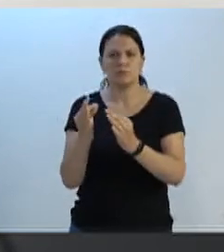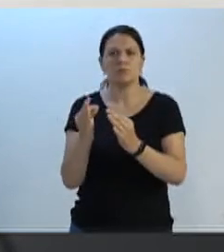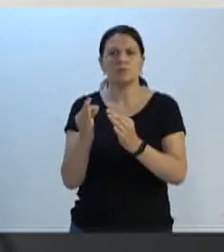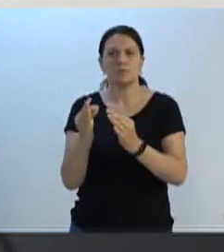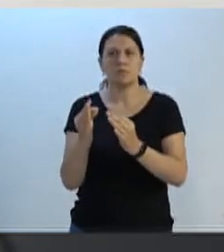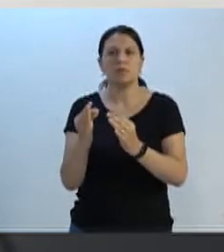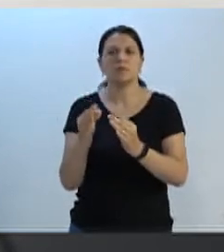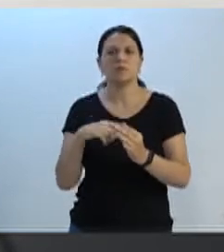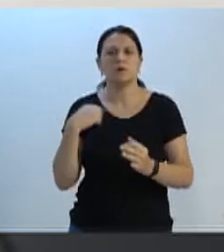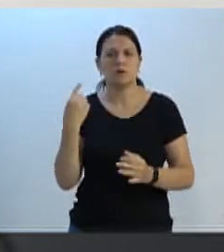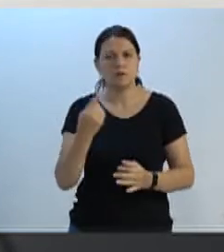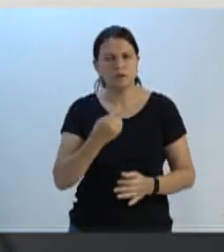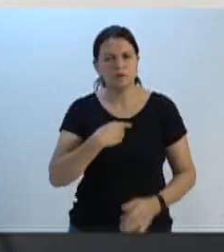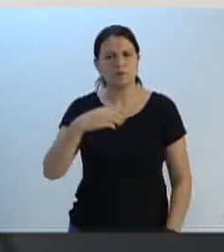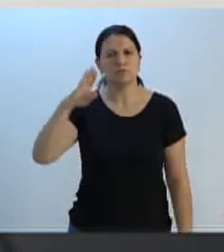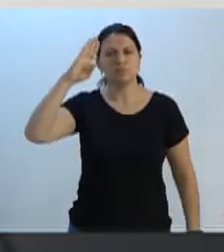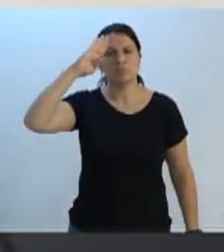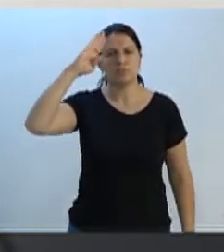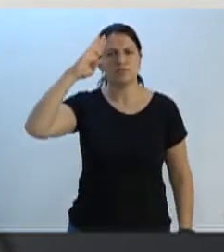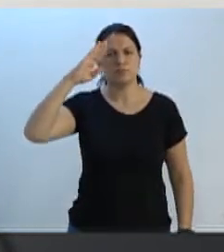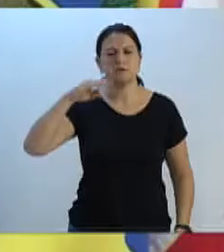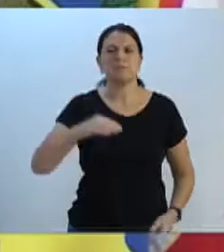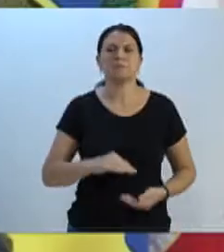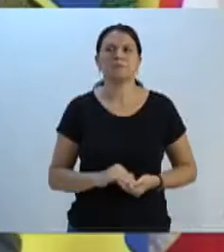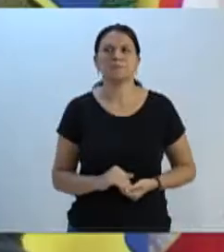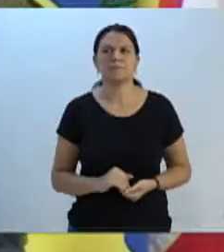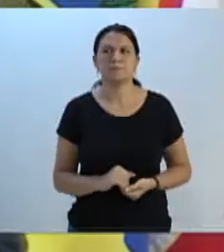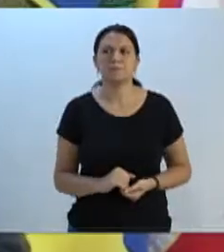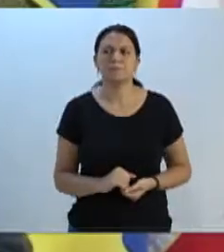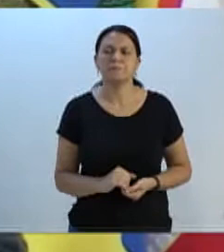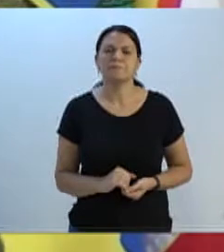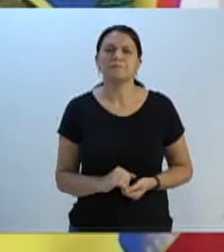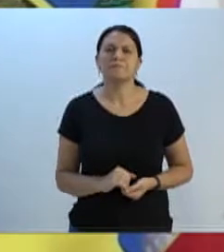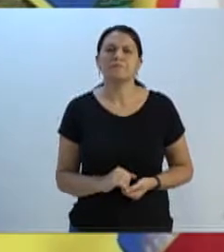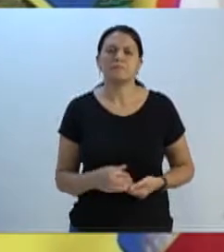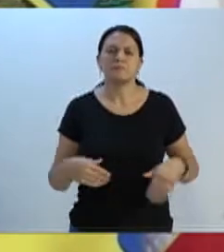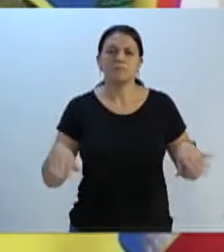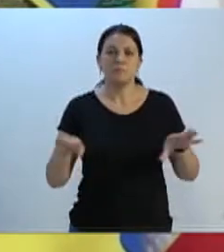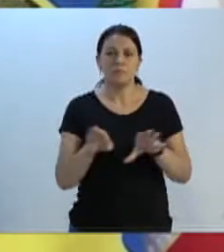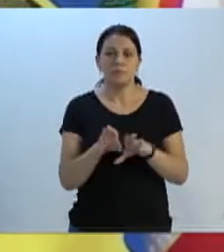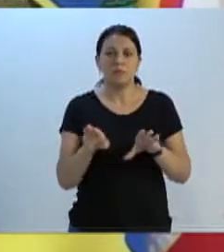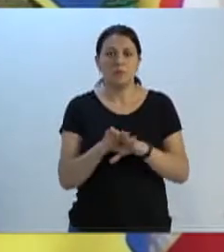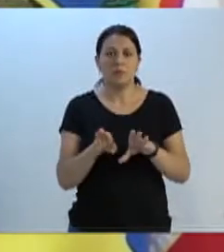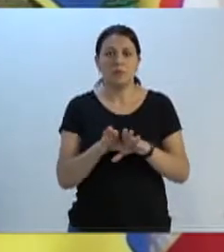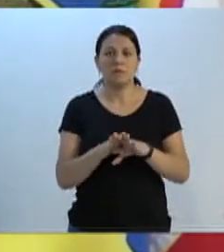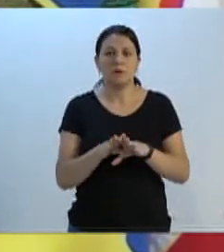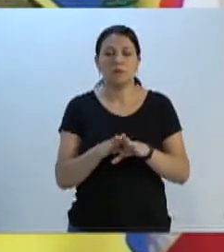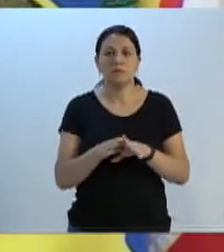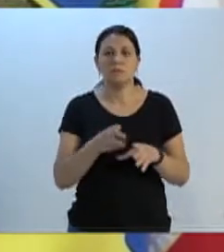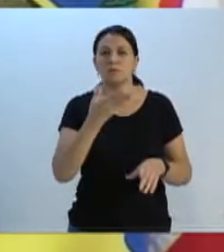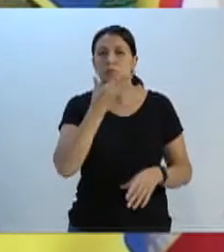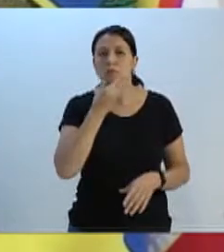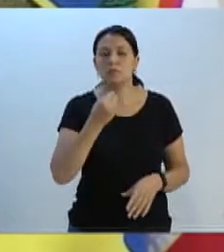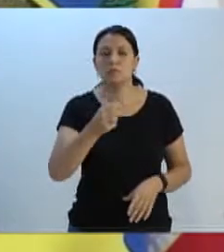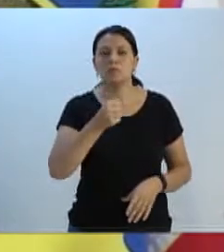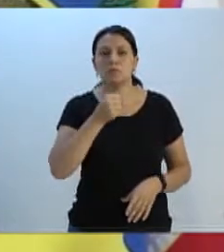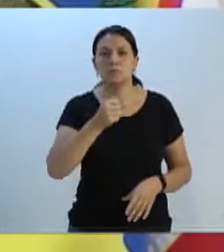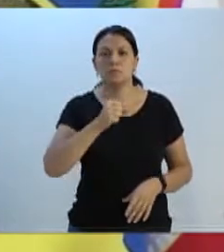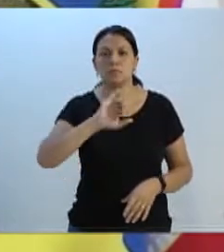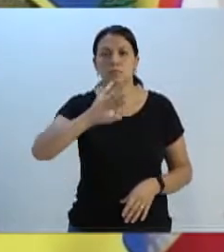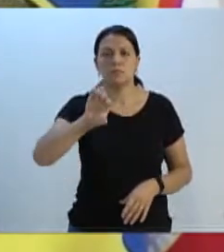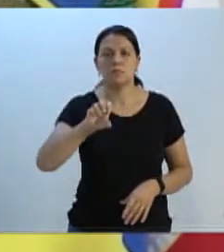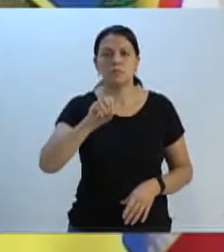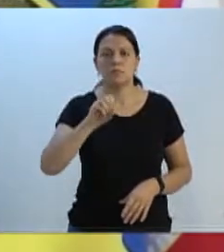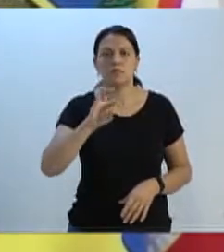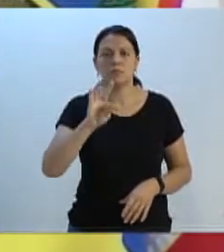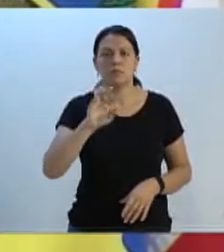que é a nossa querida Polícia Militar. Saúdo também o jornalista J. Neves, que se faz presente